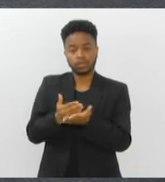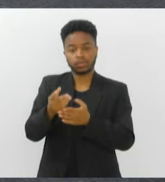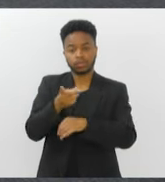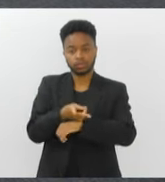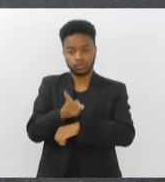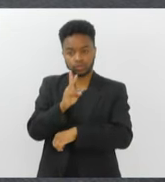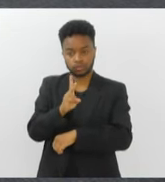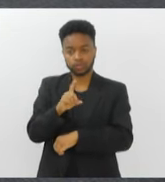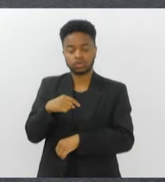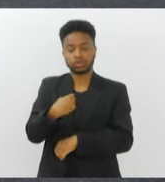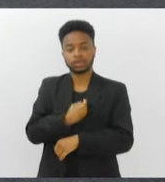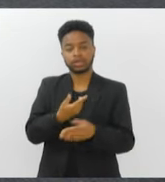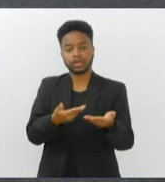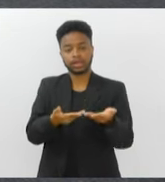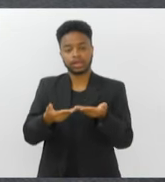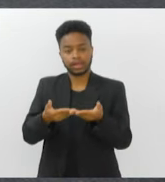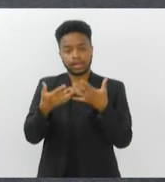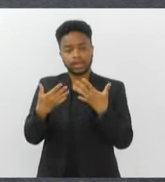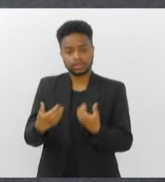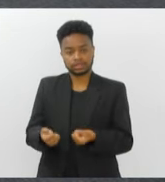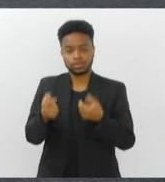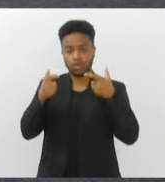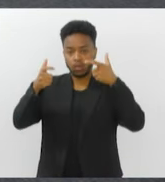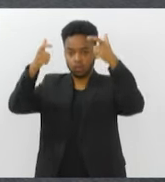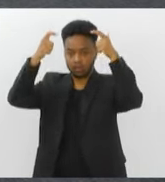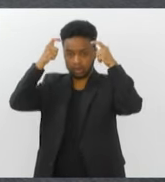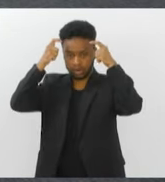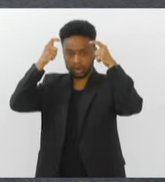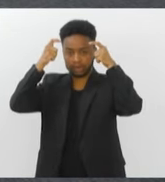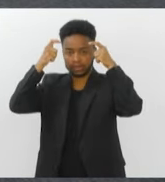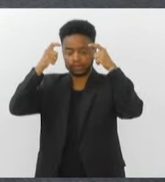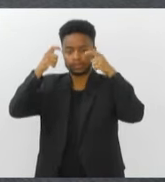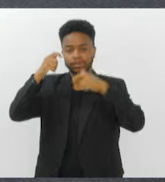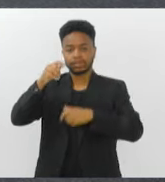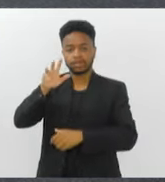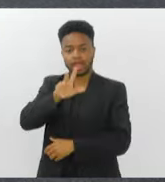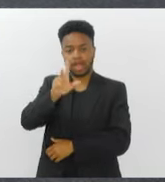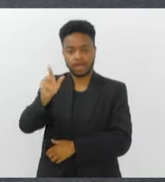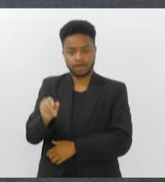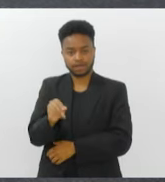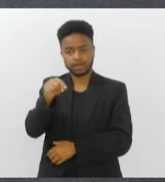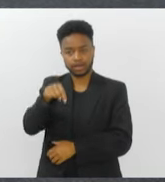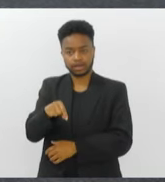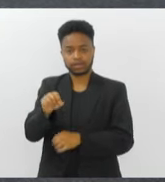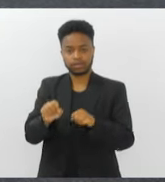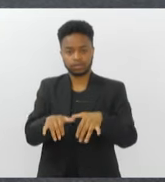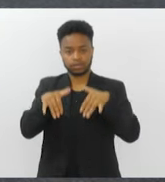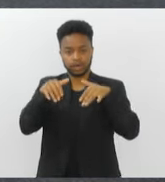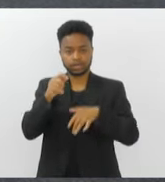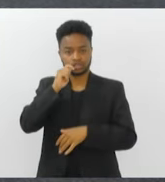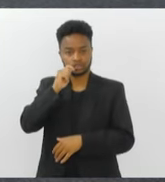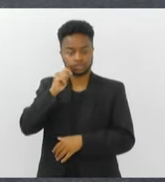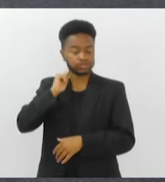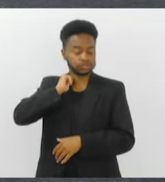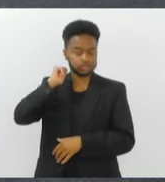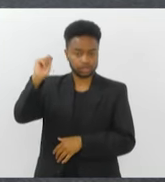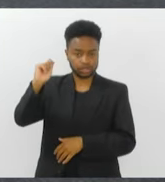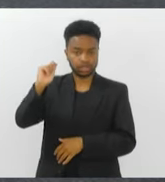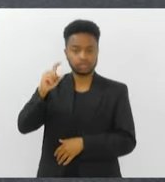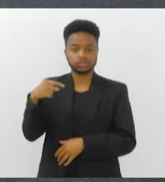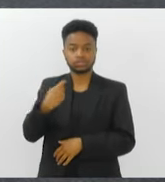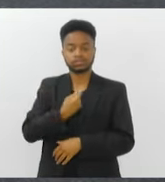horas, vamos receber a realeza africana aqui no Palácio Tiradentes. Vamos receber